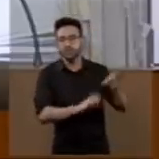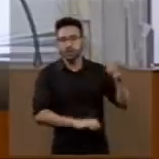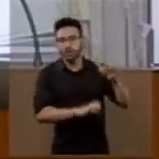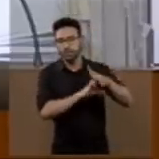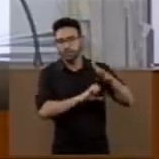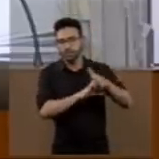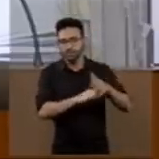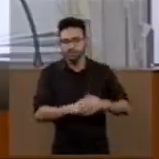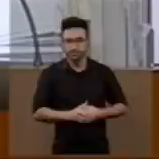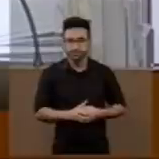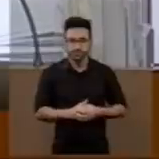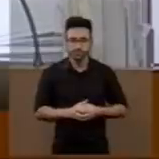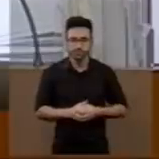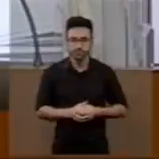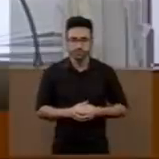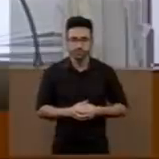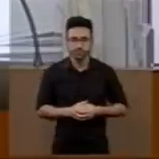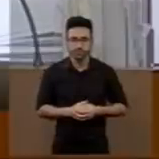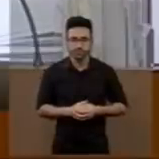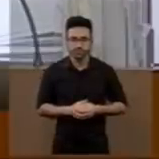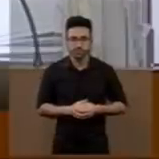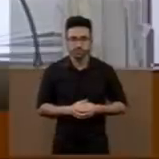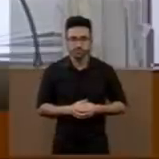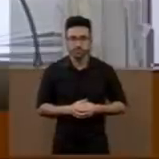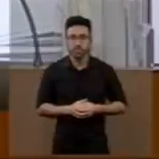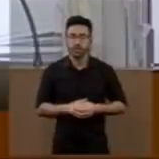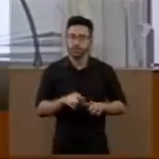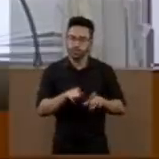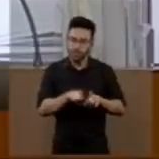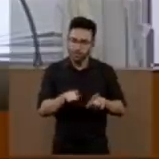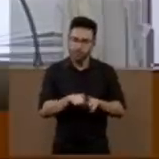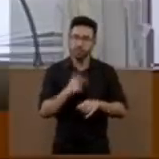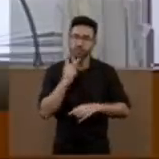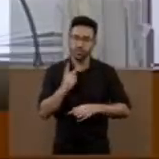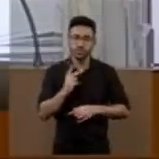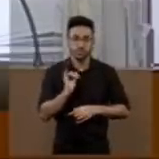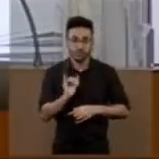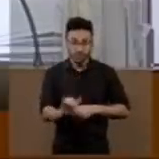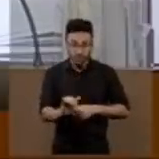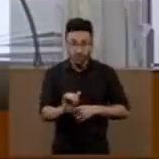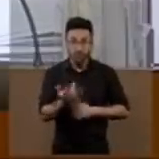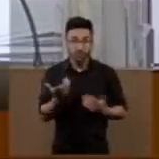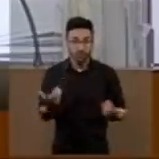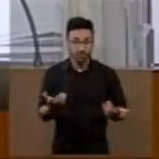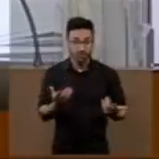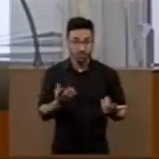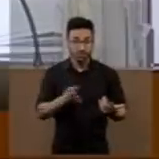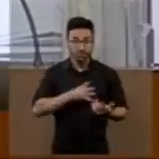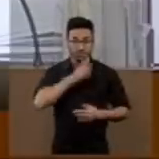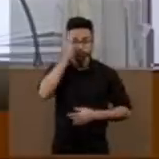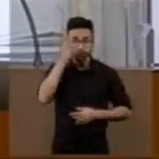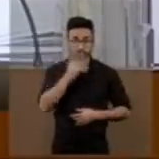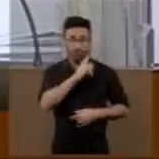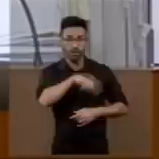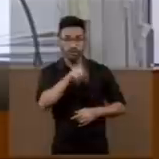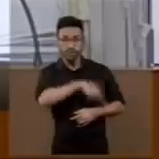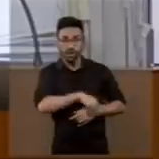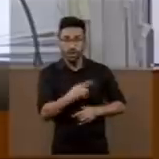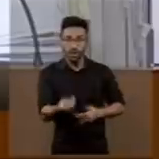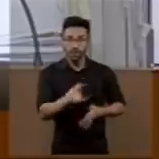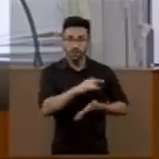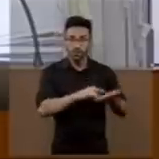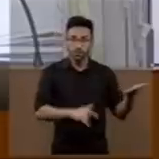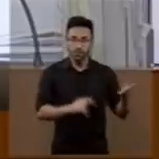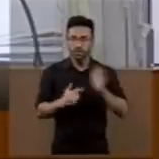atividades produtivas. Assevera ainda que, aspas, com essa possibilidade de cancelamento de registro especial trazido pela